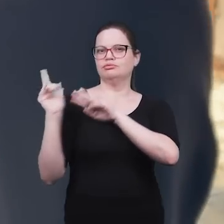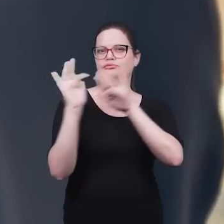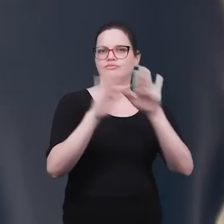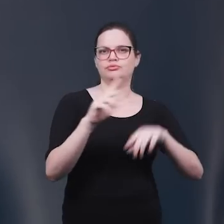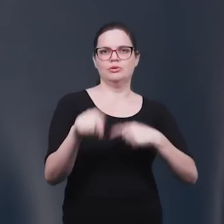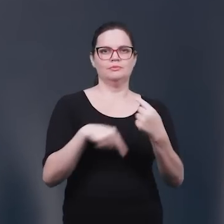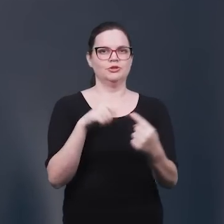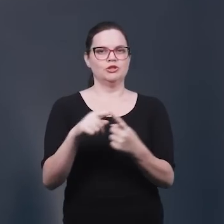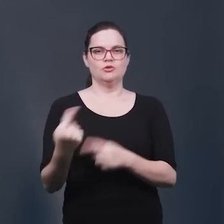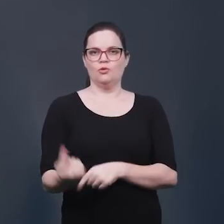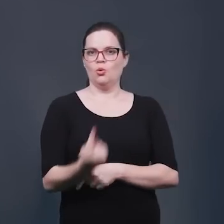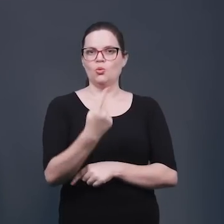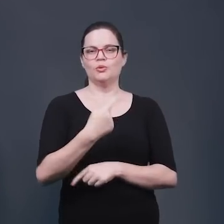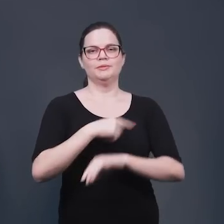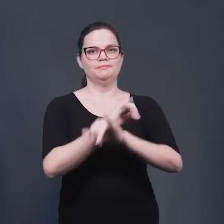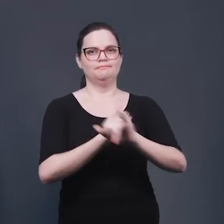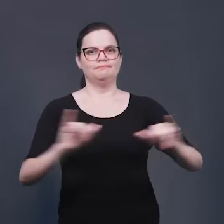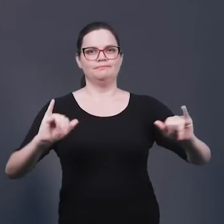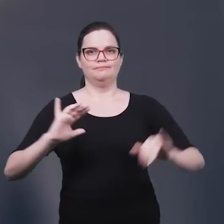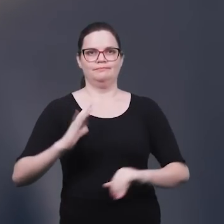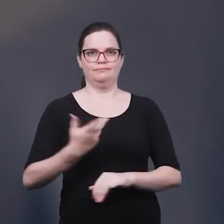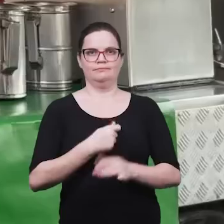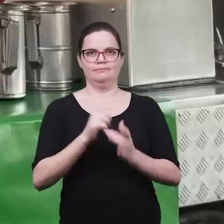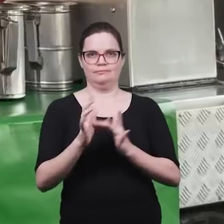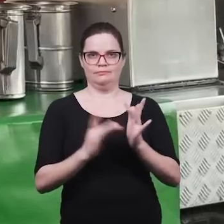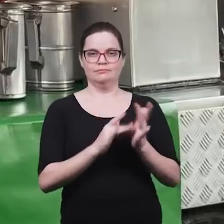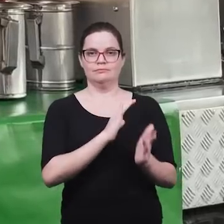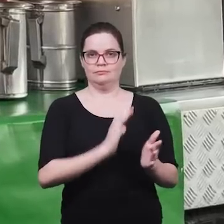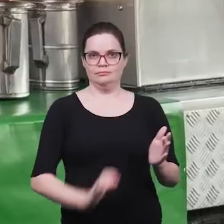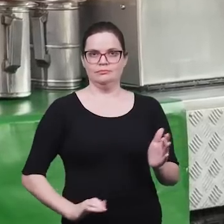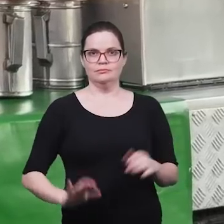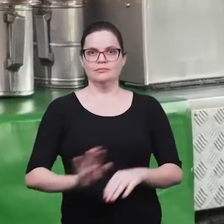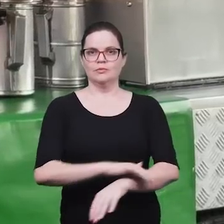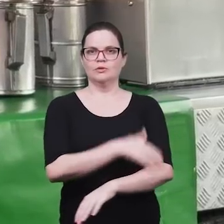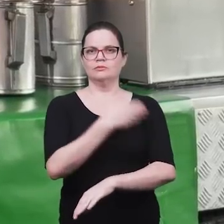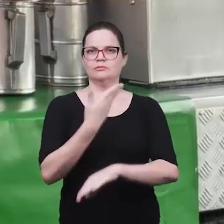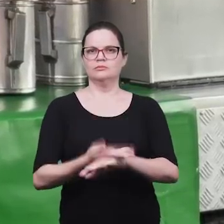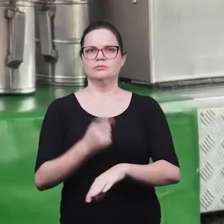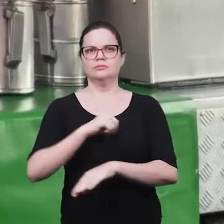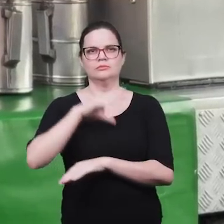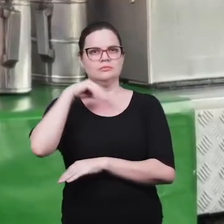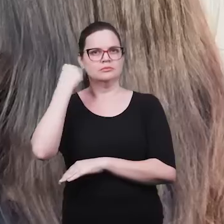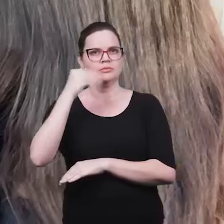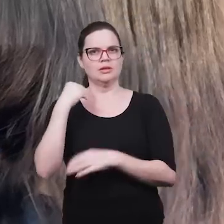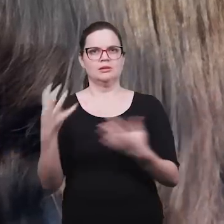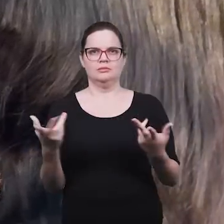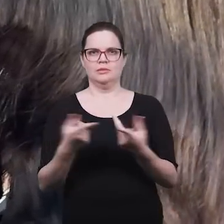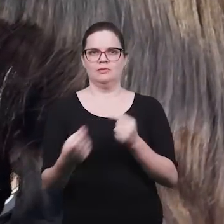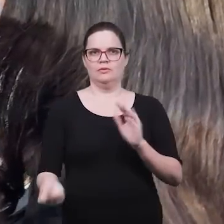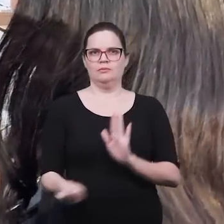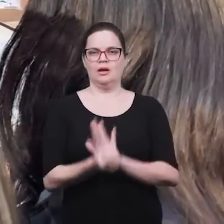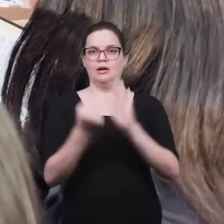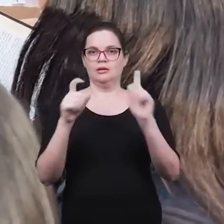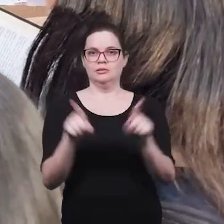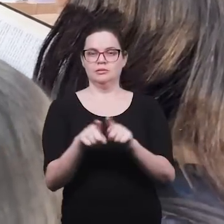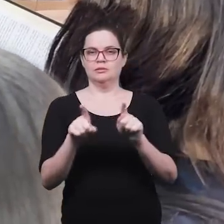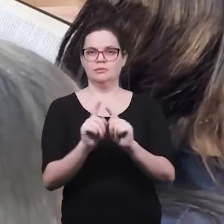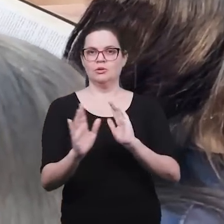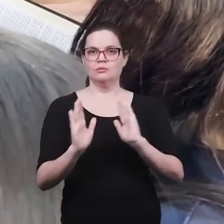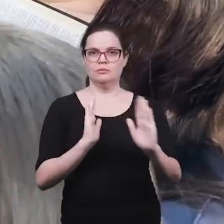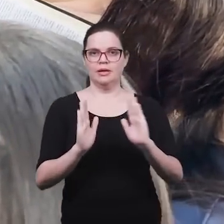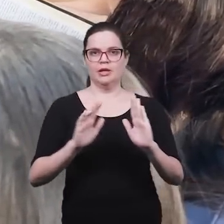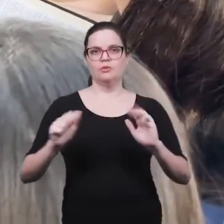único propósito, anunciar a salvação em Cristo. O dia foi repleto de experiências marcantes. Em meio à